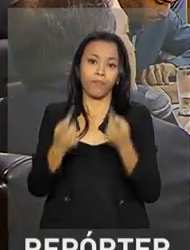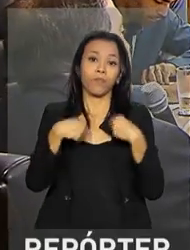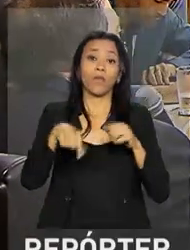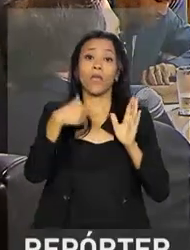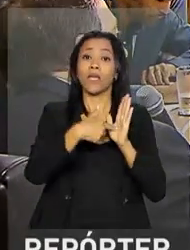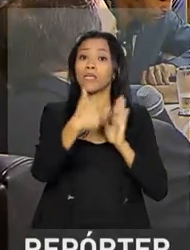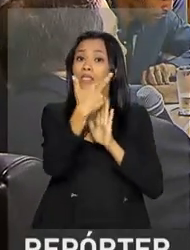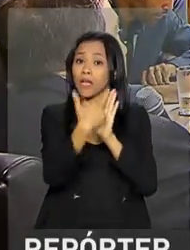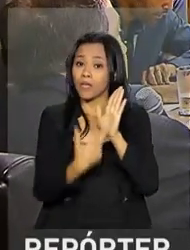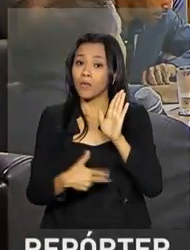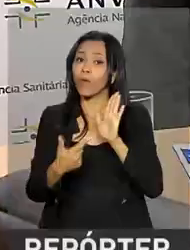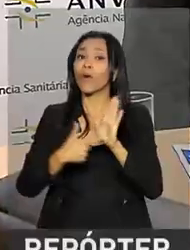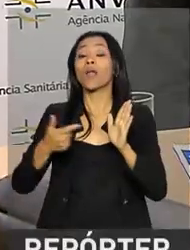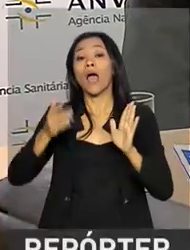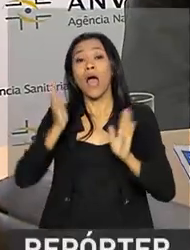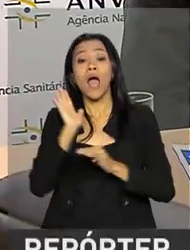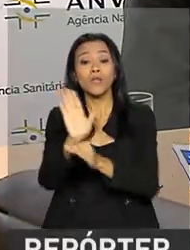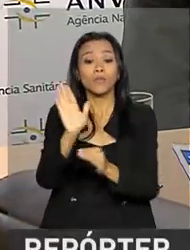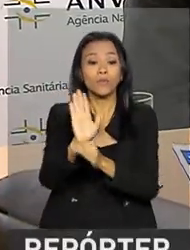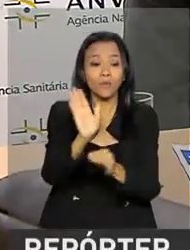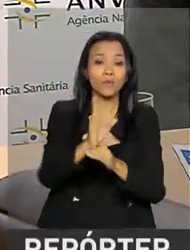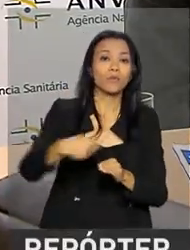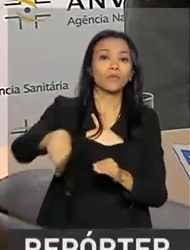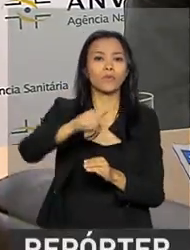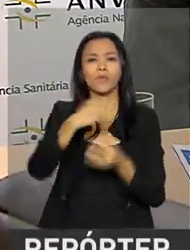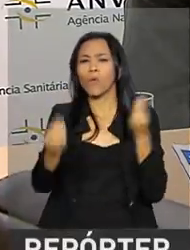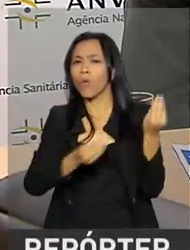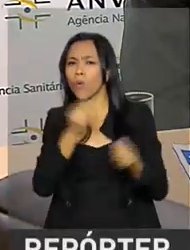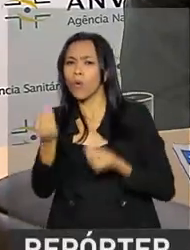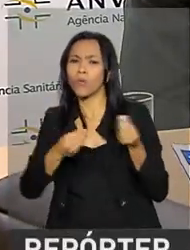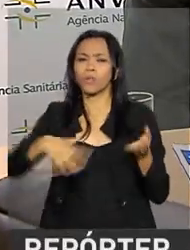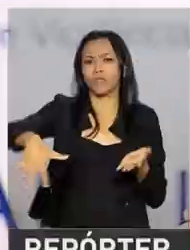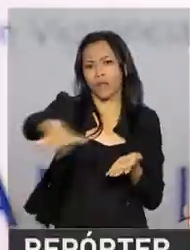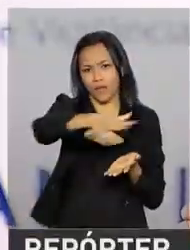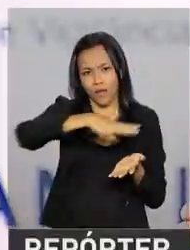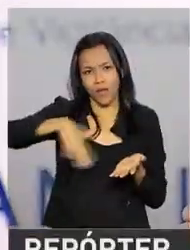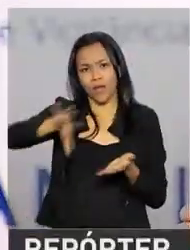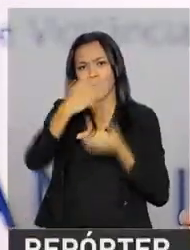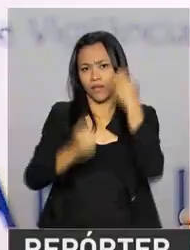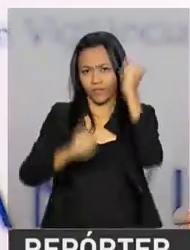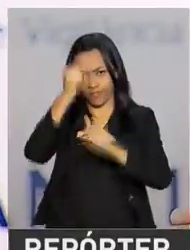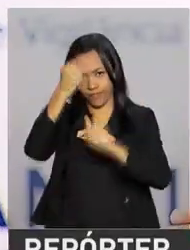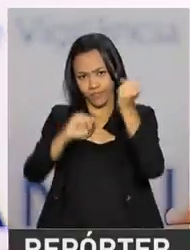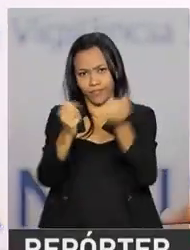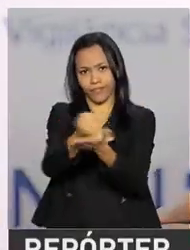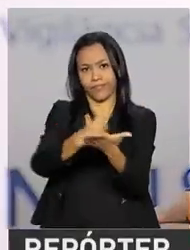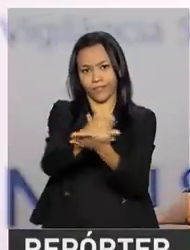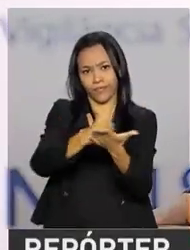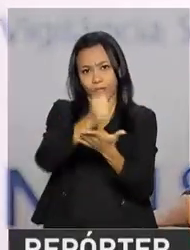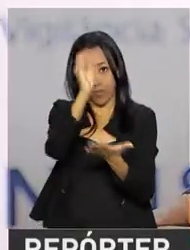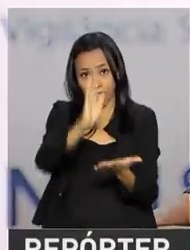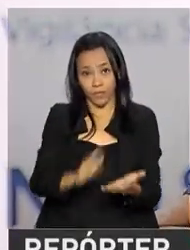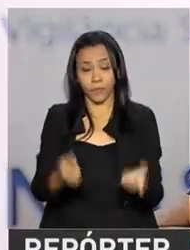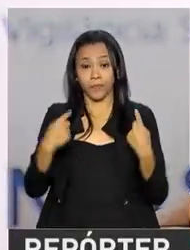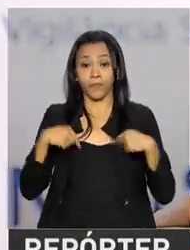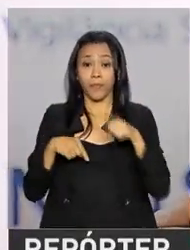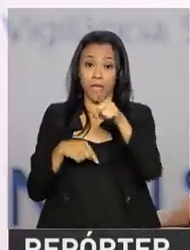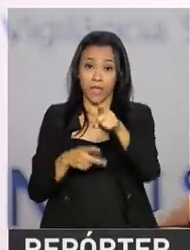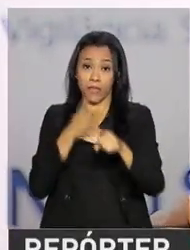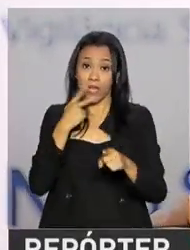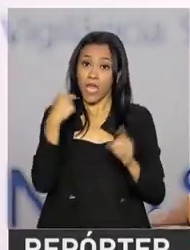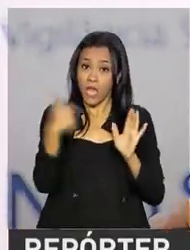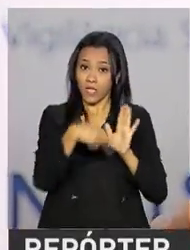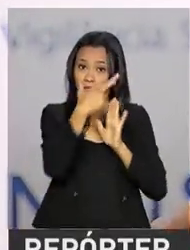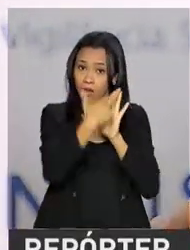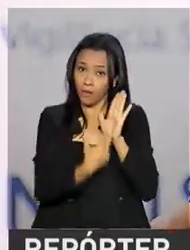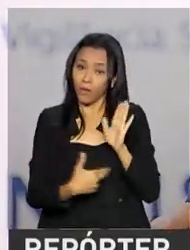para dar maior transparência aos dados da indústria farmacêutica no país esse tipo de dado o primeiro da transpal ele talvez